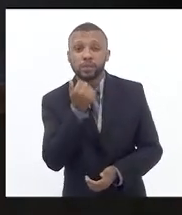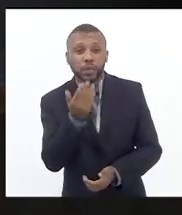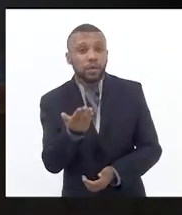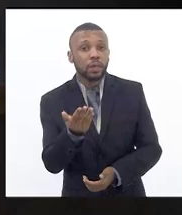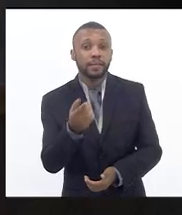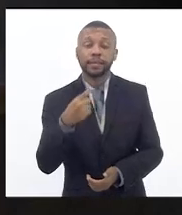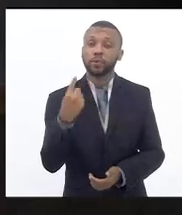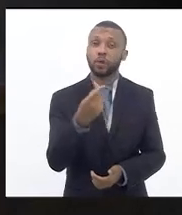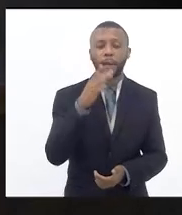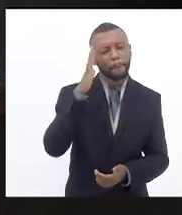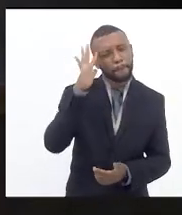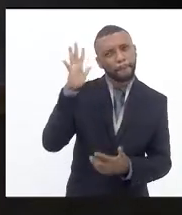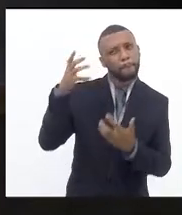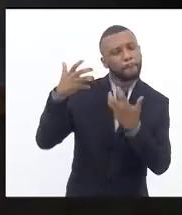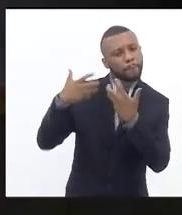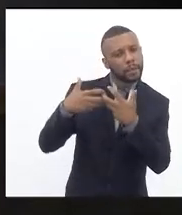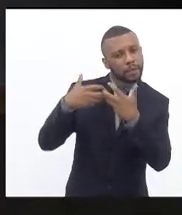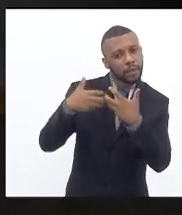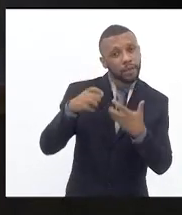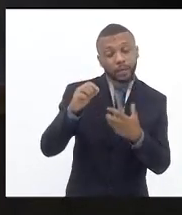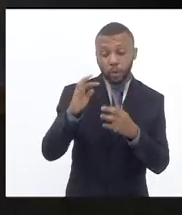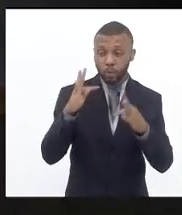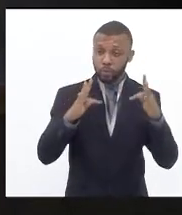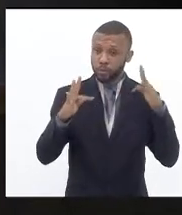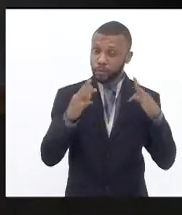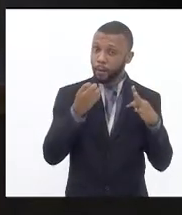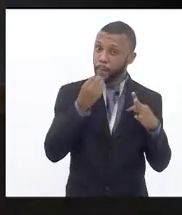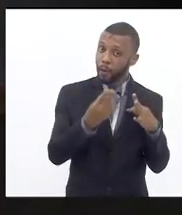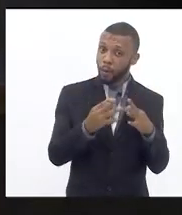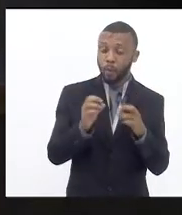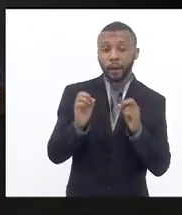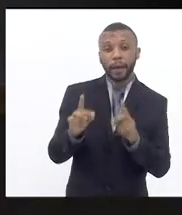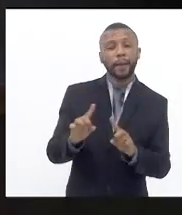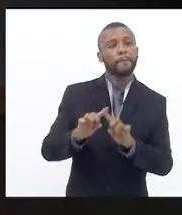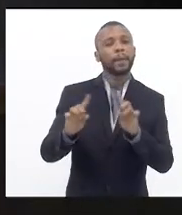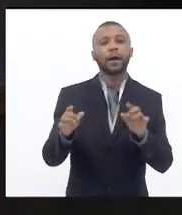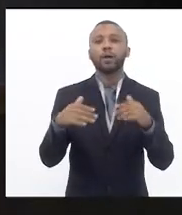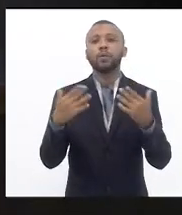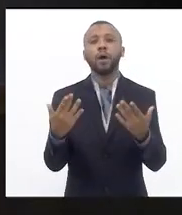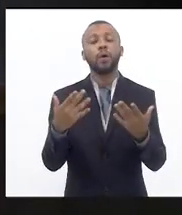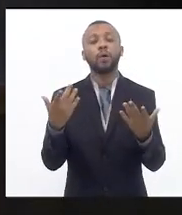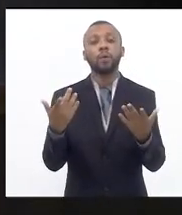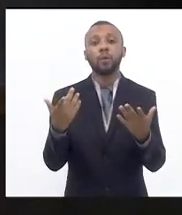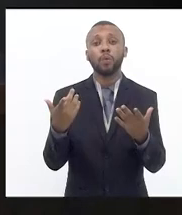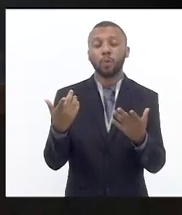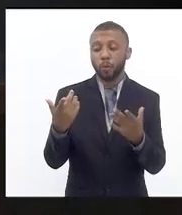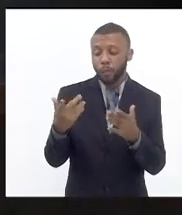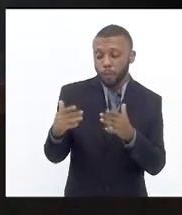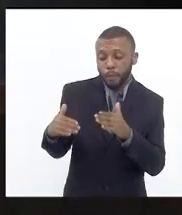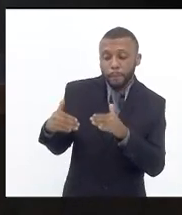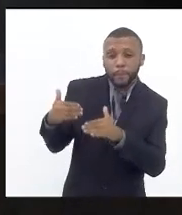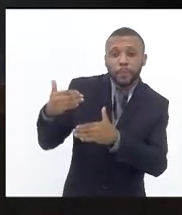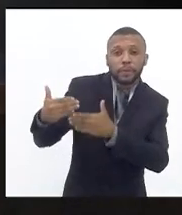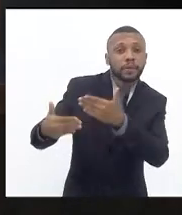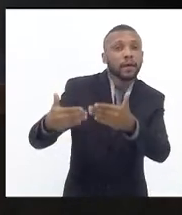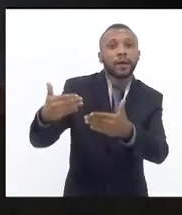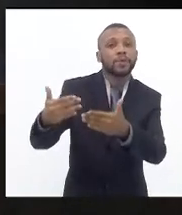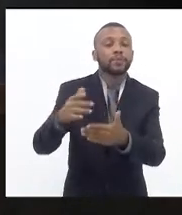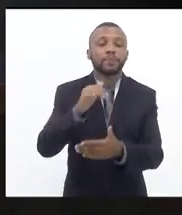nós pensarmos que um turismo é bom é Mas correu encadeamento vejamos agora